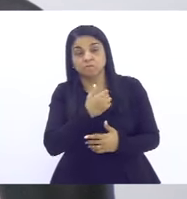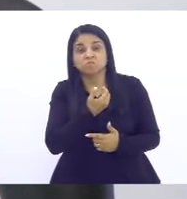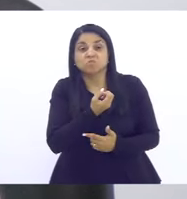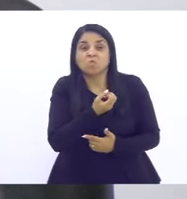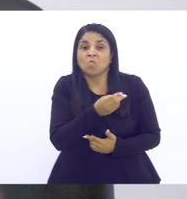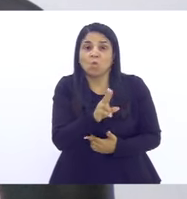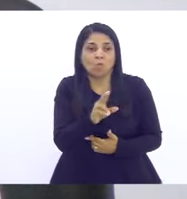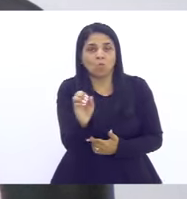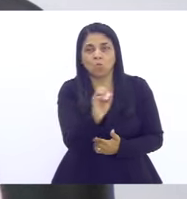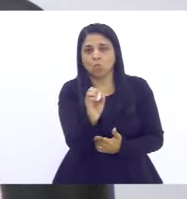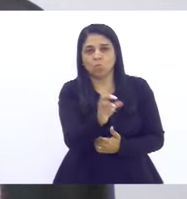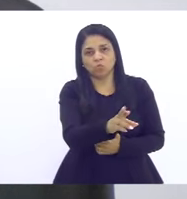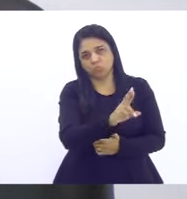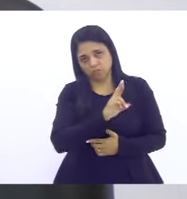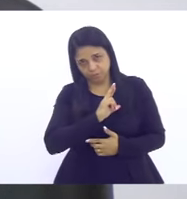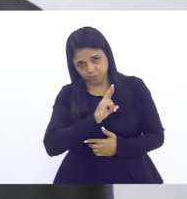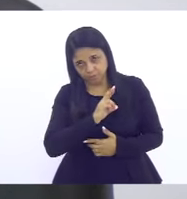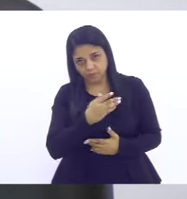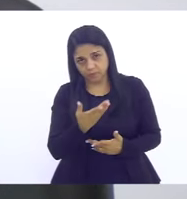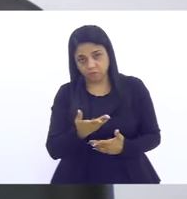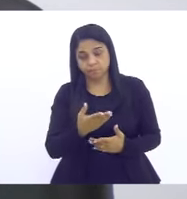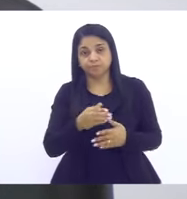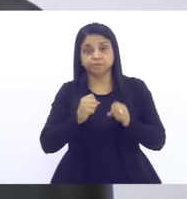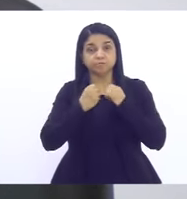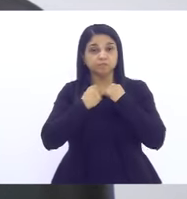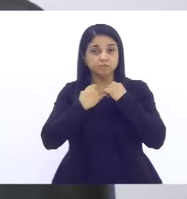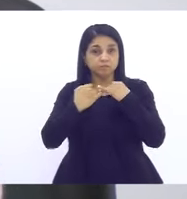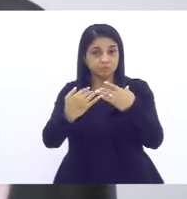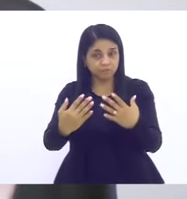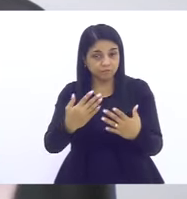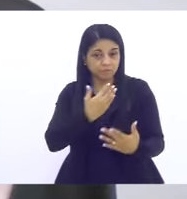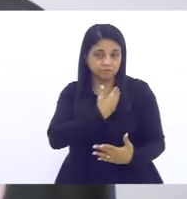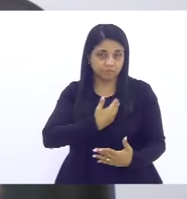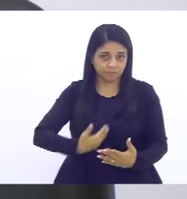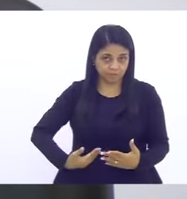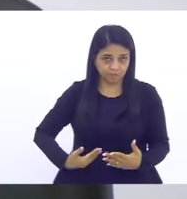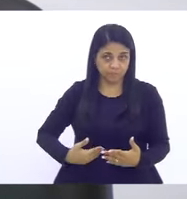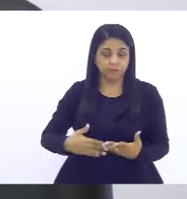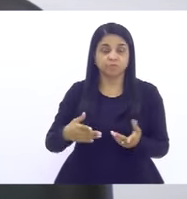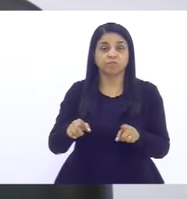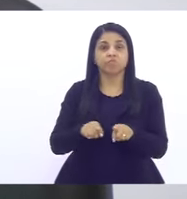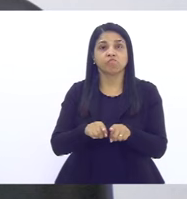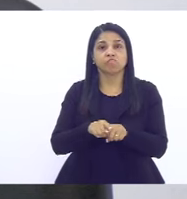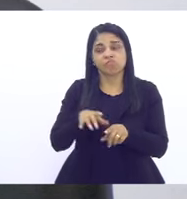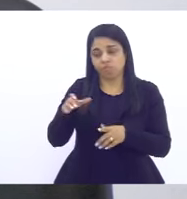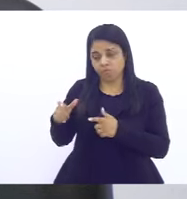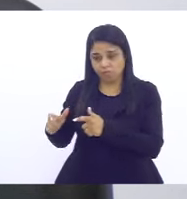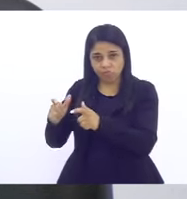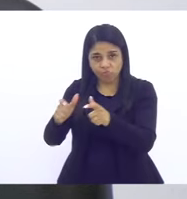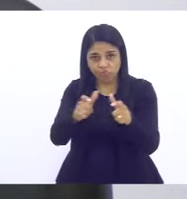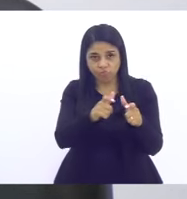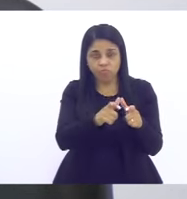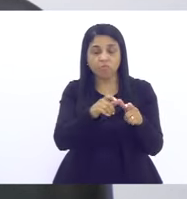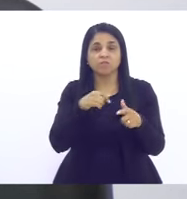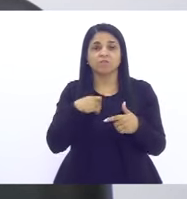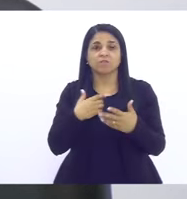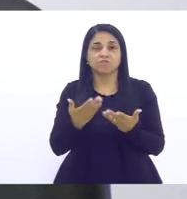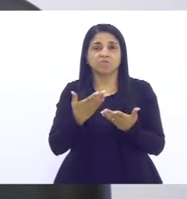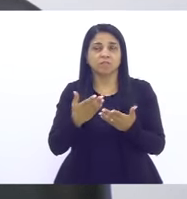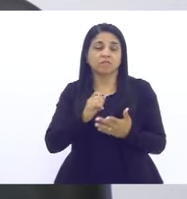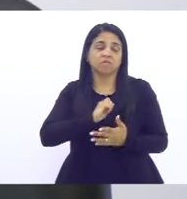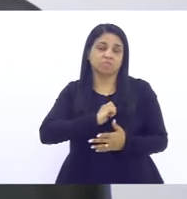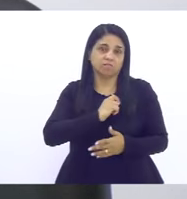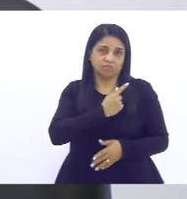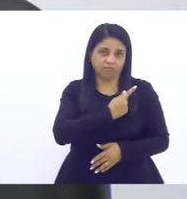de resposta. Sobre as audiências públicas regionalizadas, presidente, eu queria consignar, para além de São